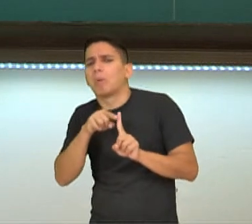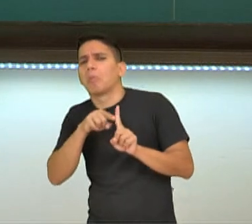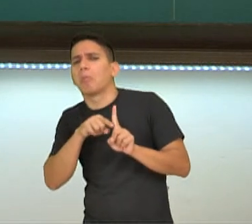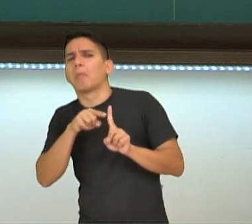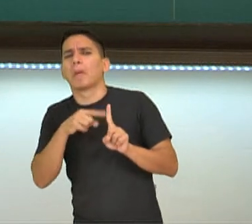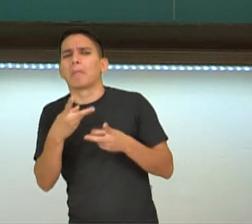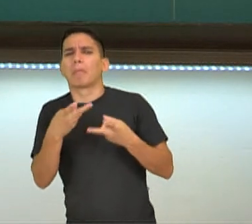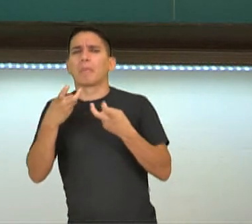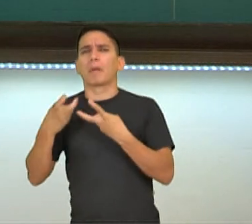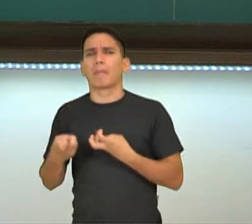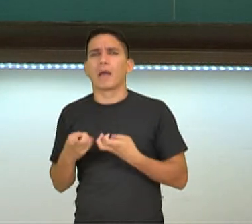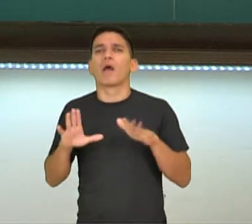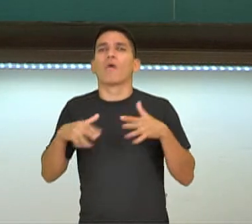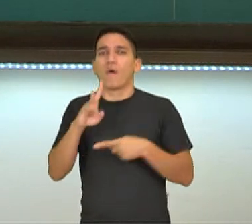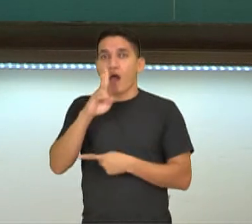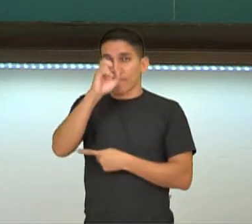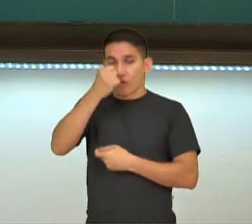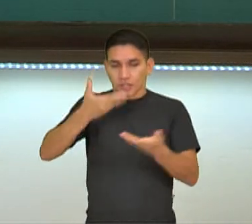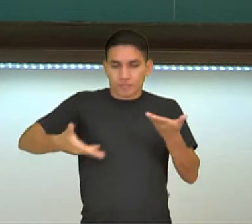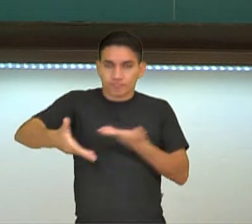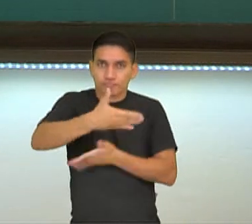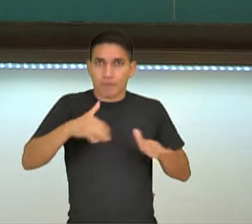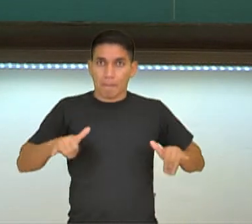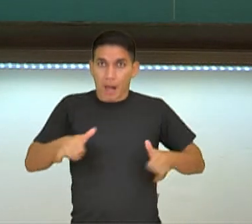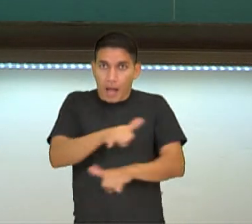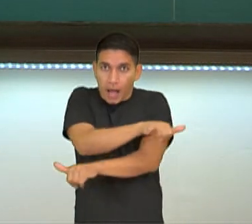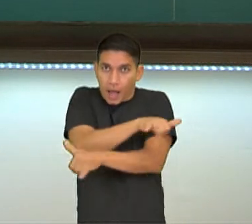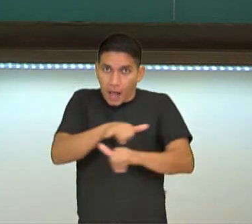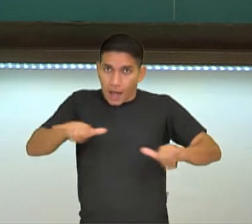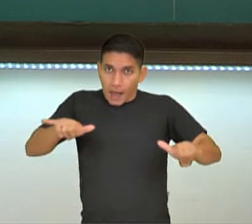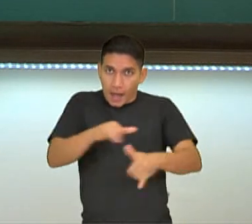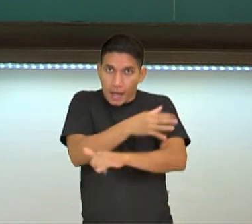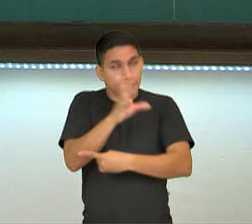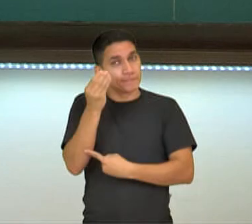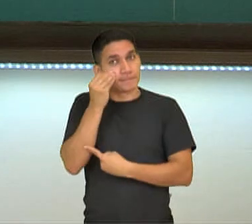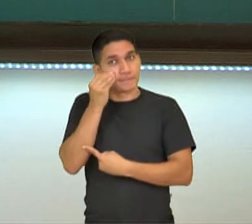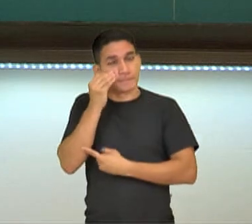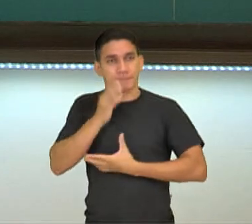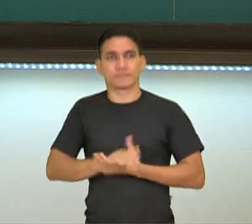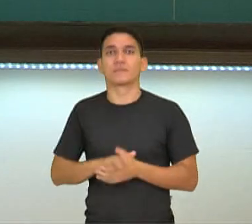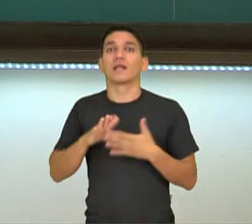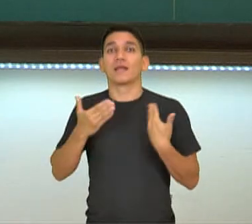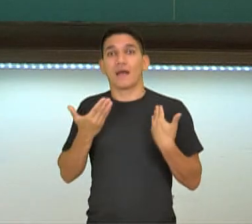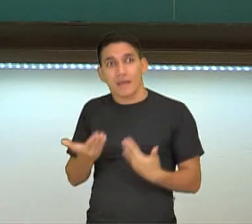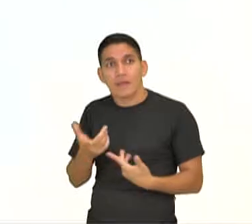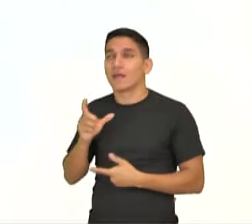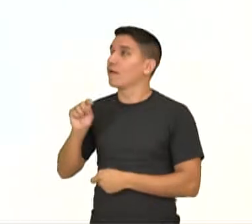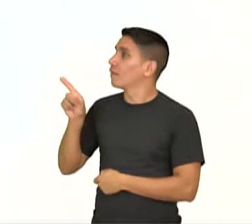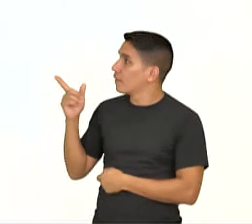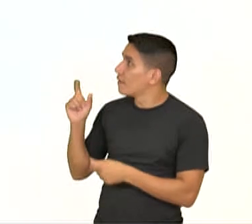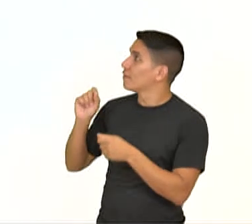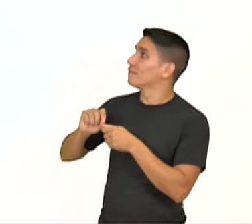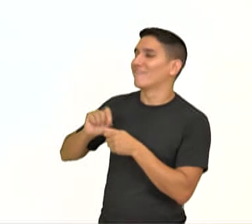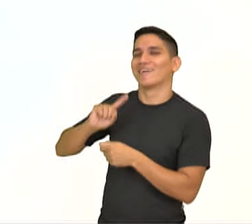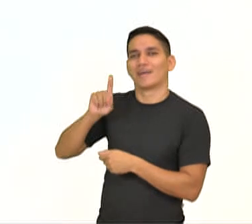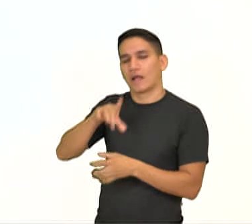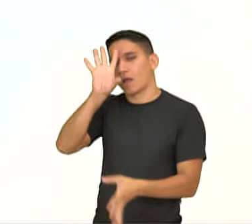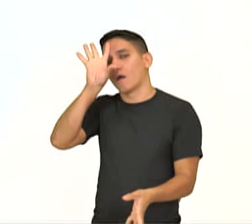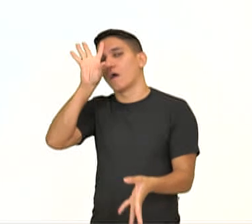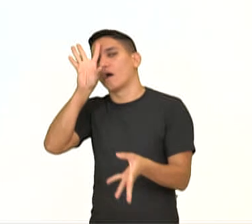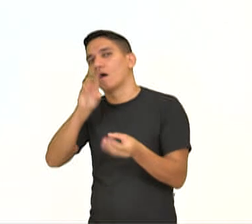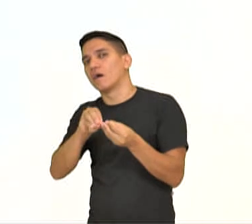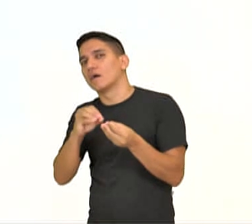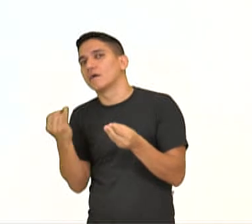entre esse aparato experimental. E aí ele chegou numa conclusão bem